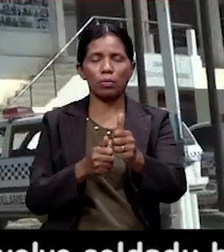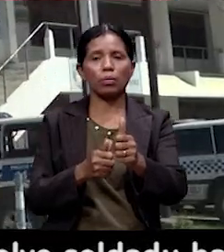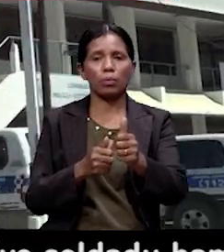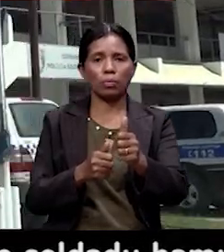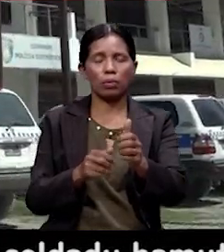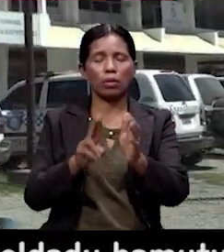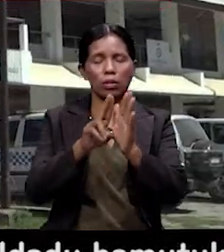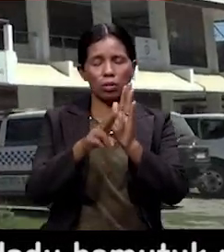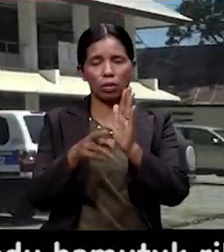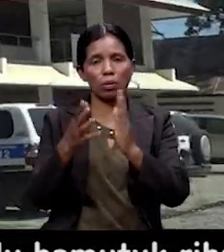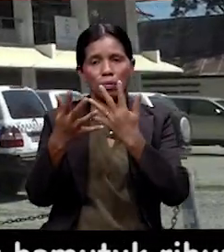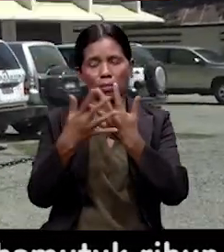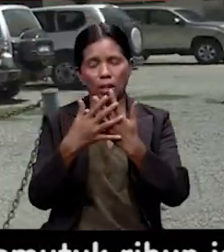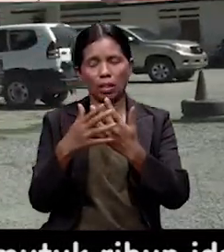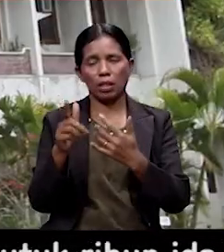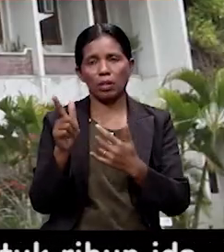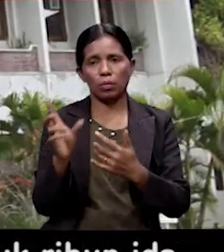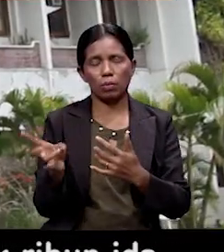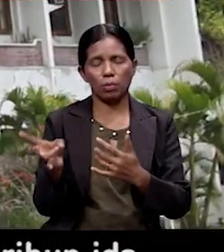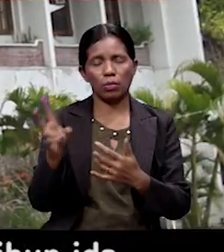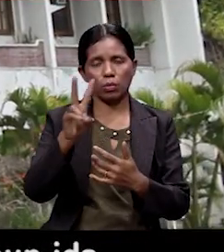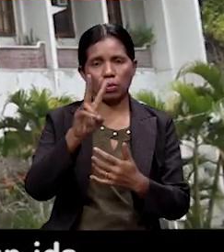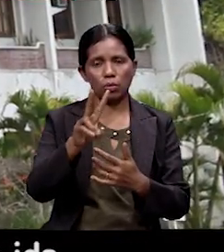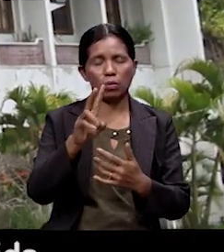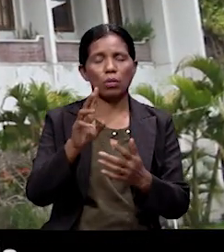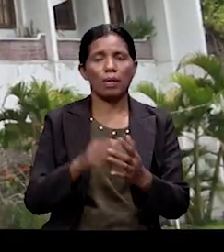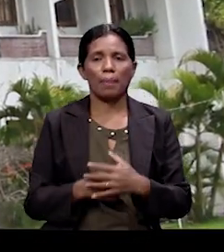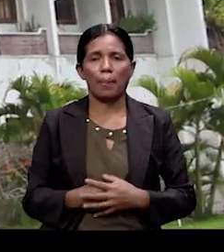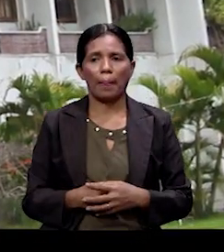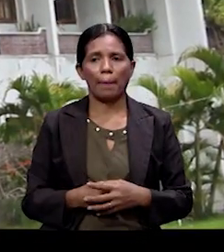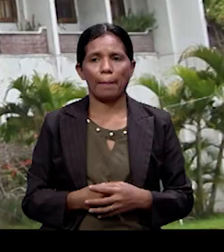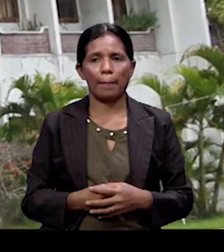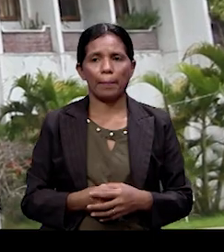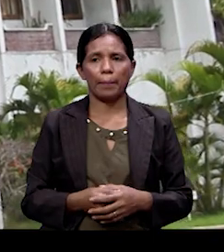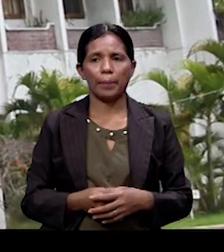dili, mo lo submete para primeiro interrogatório. Agostinho da Costa, ZMN.